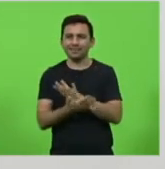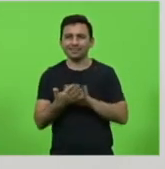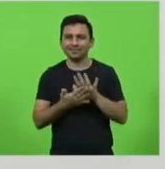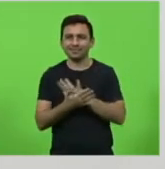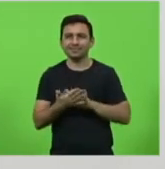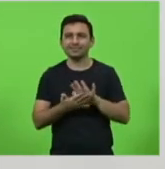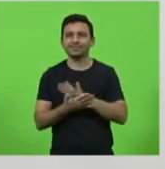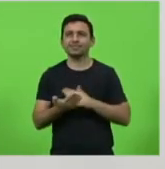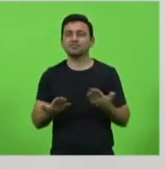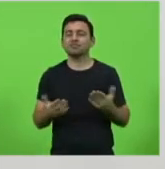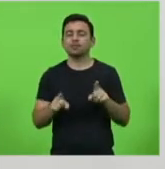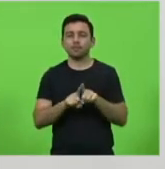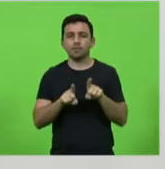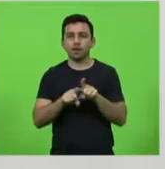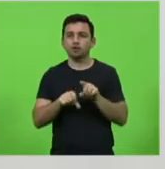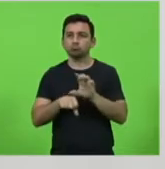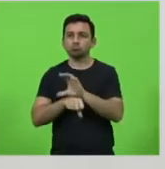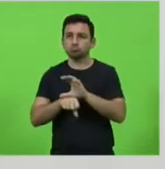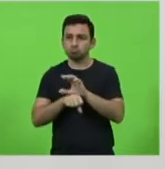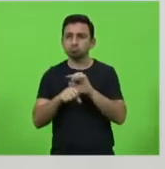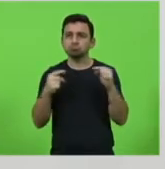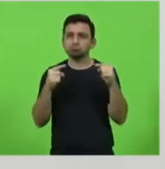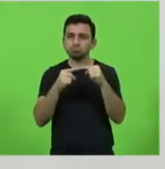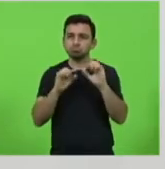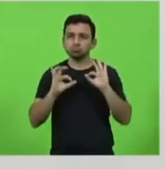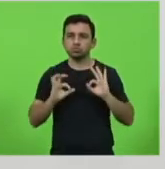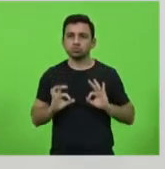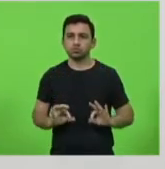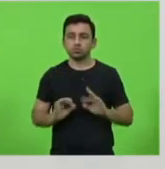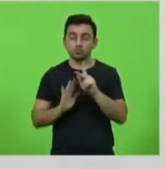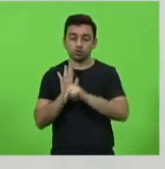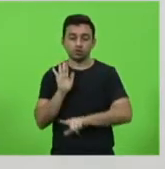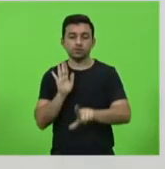de inconstitucionalidade no projeto de lei